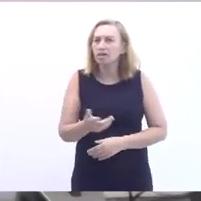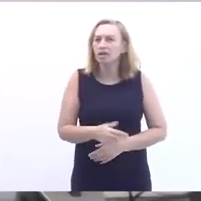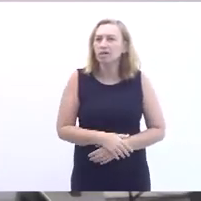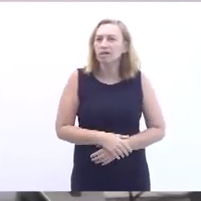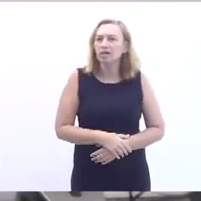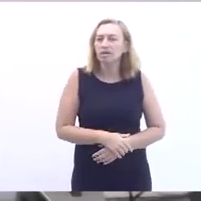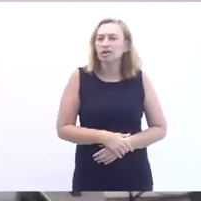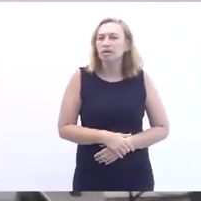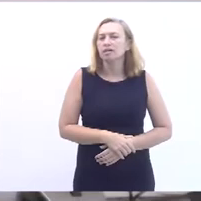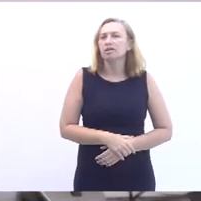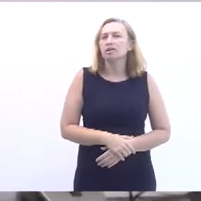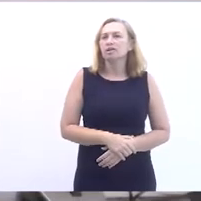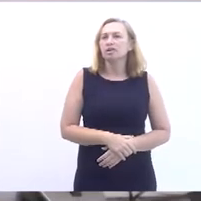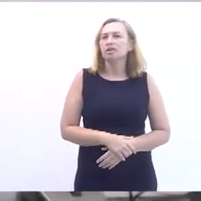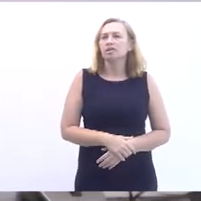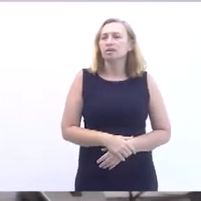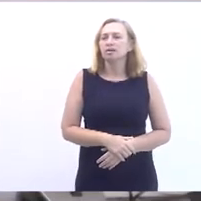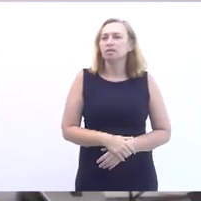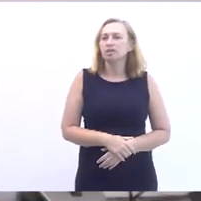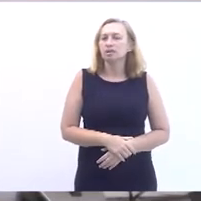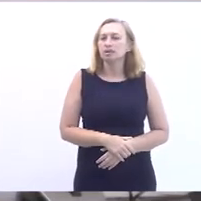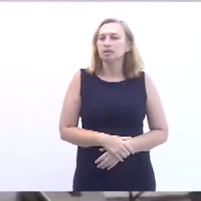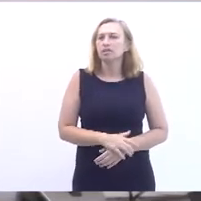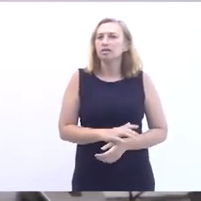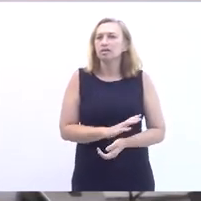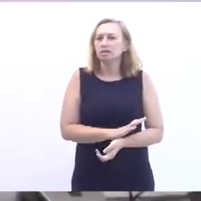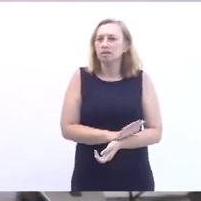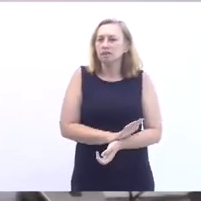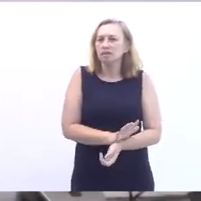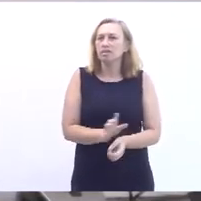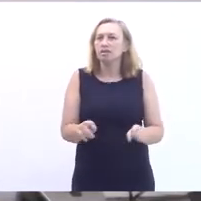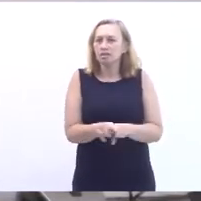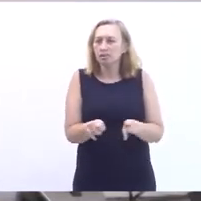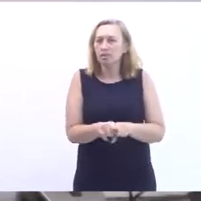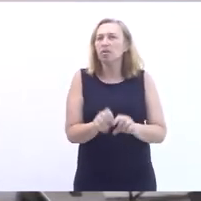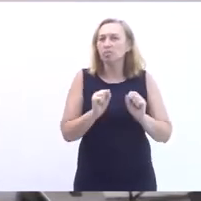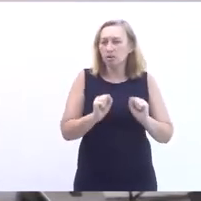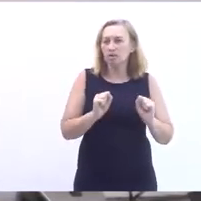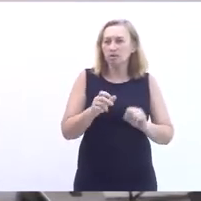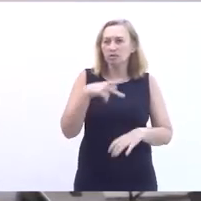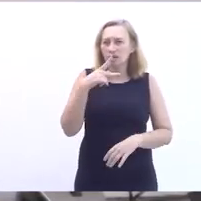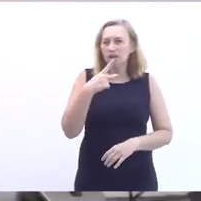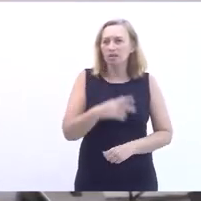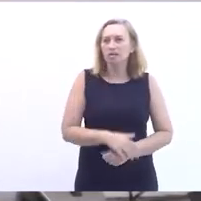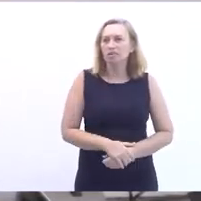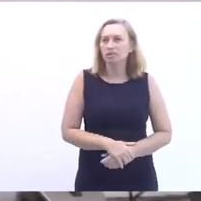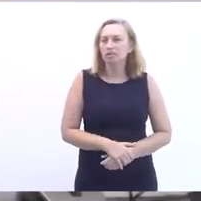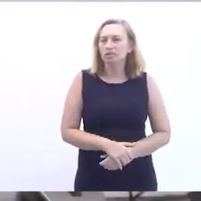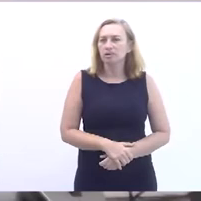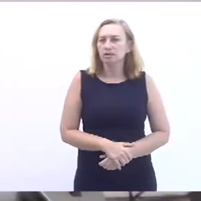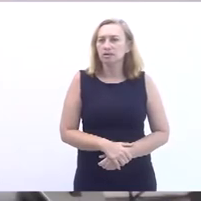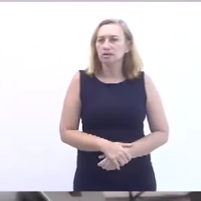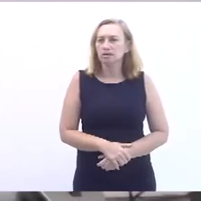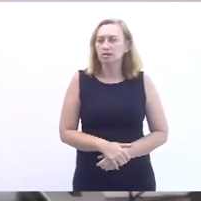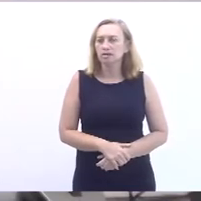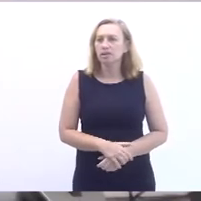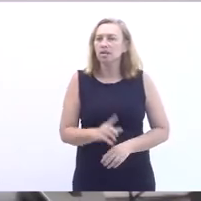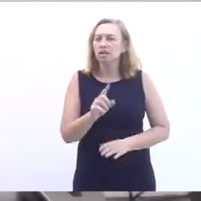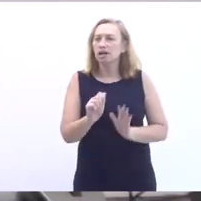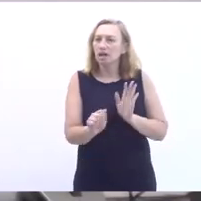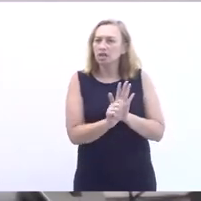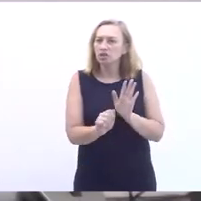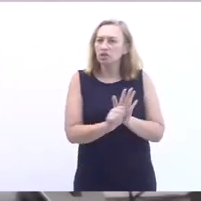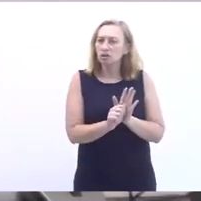Paradigma belicista e racista também é preciso dizer dá a questão das drogas